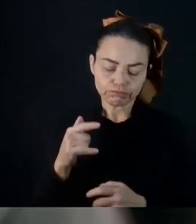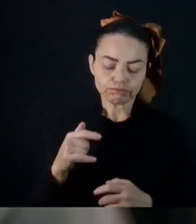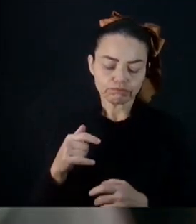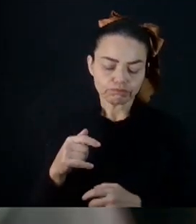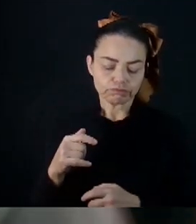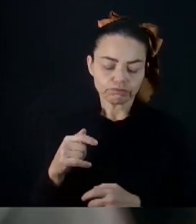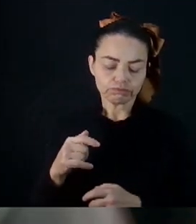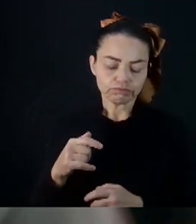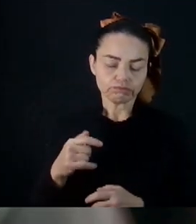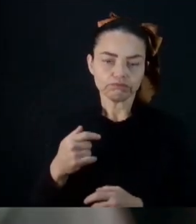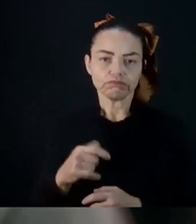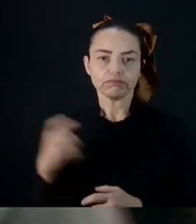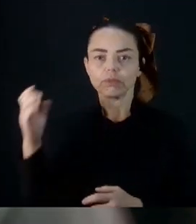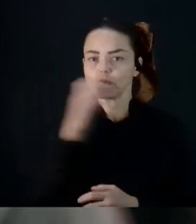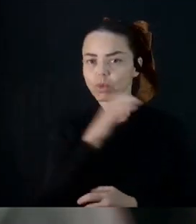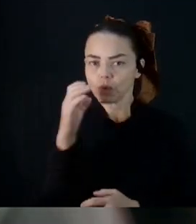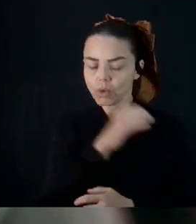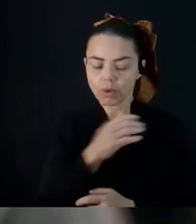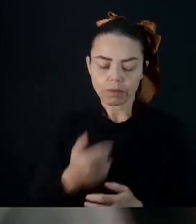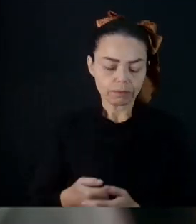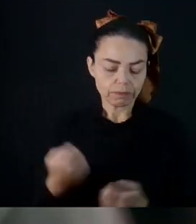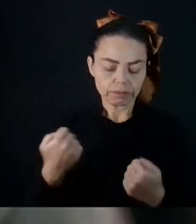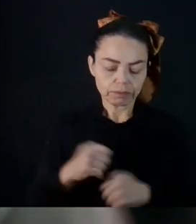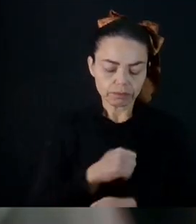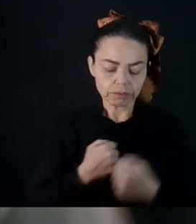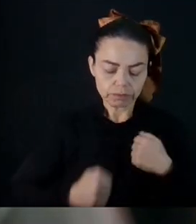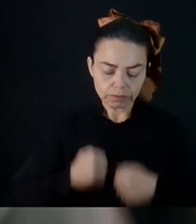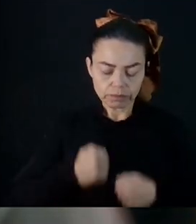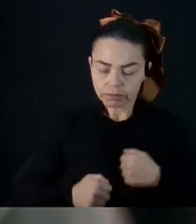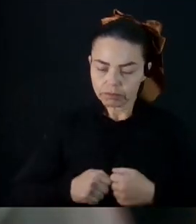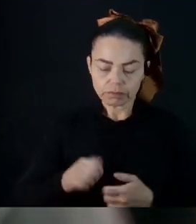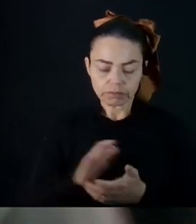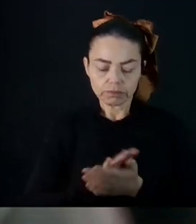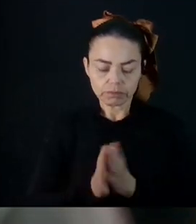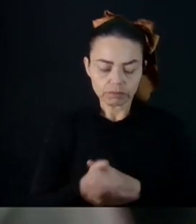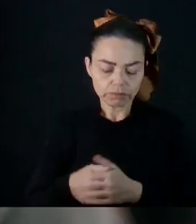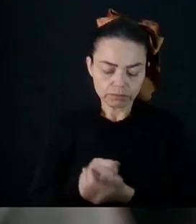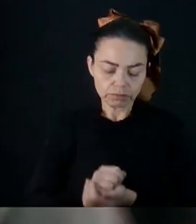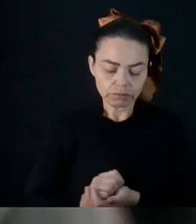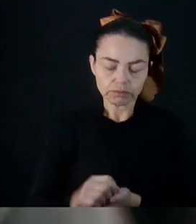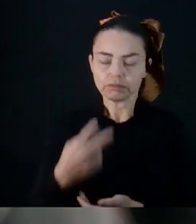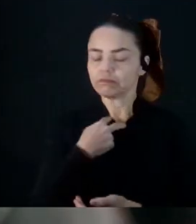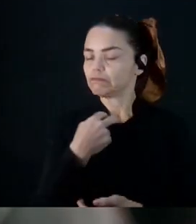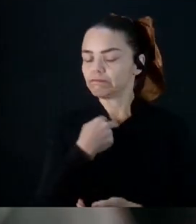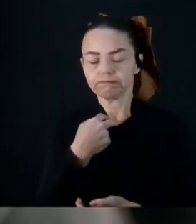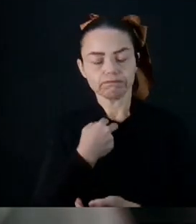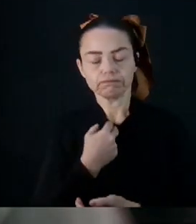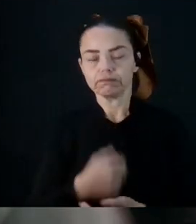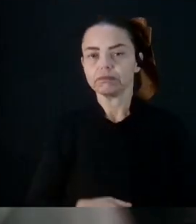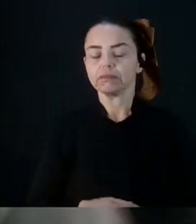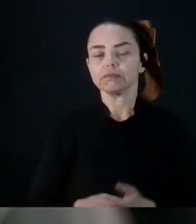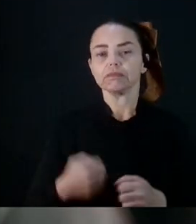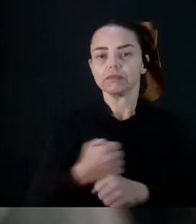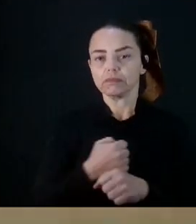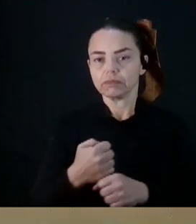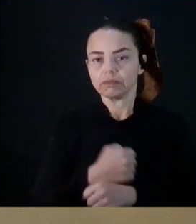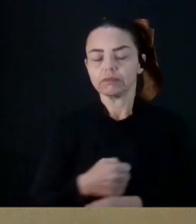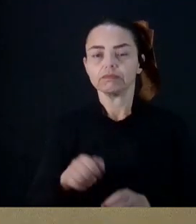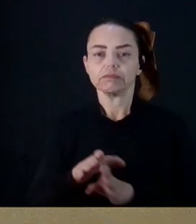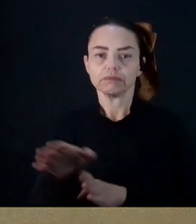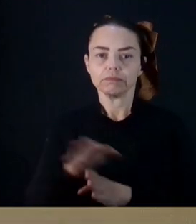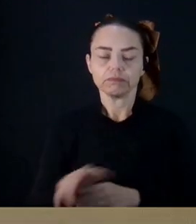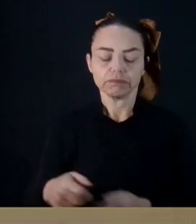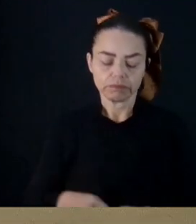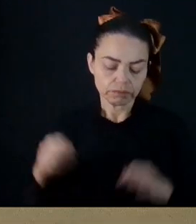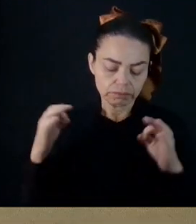ser rápidos, não lotar de sabonete, né? Então, uma orientação no primeiro ano seria o ideal. Muito bem. E